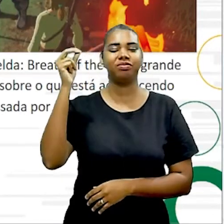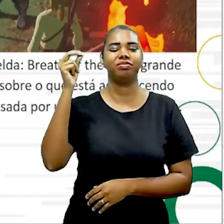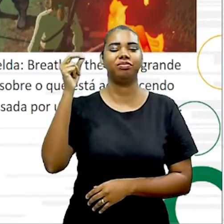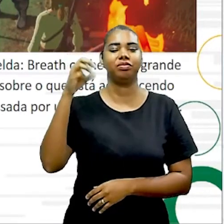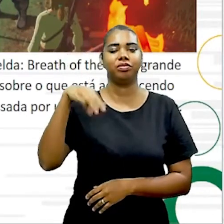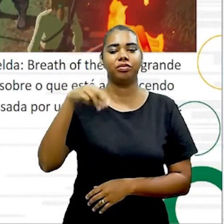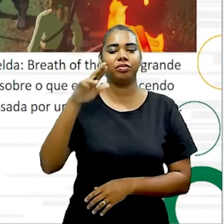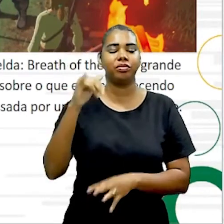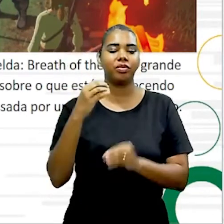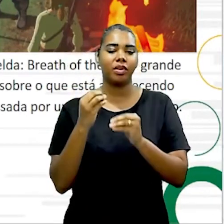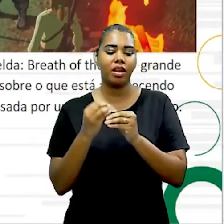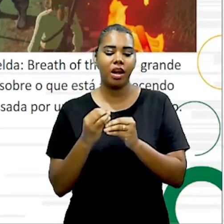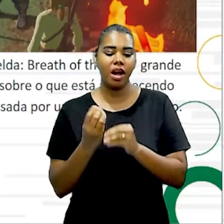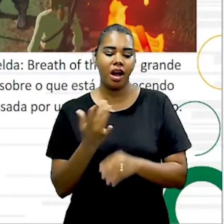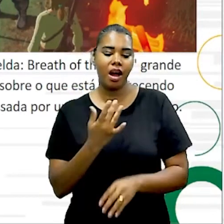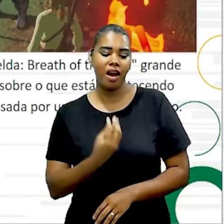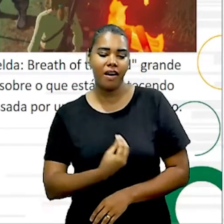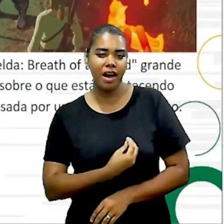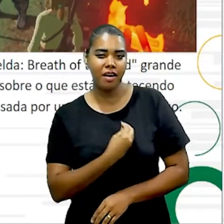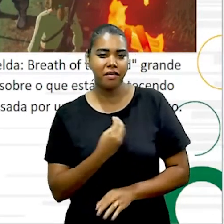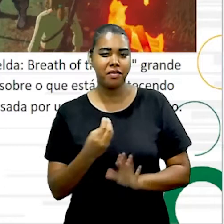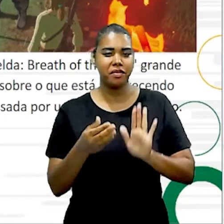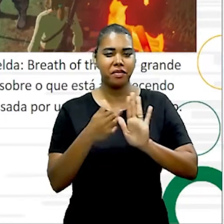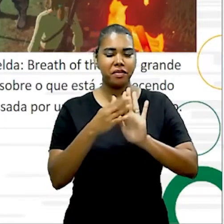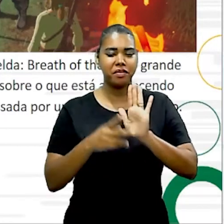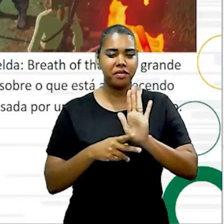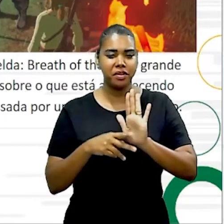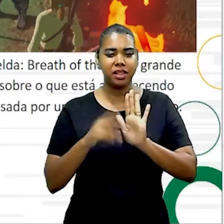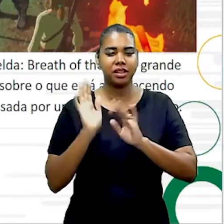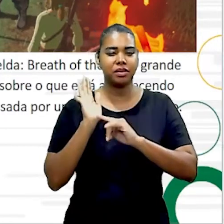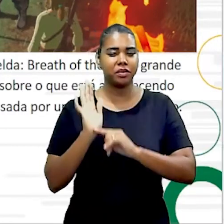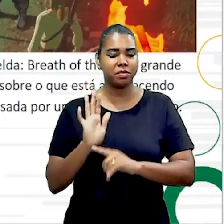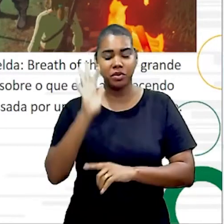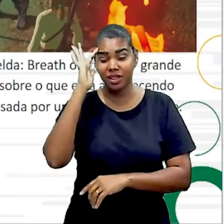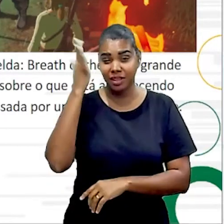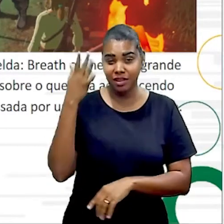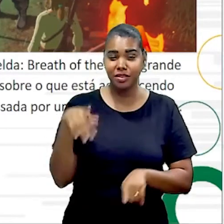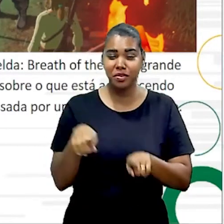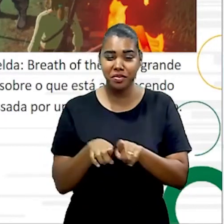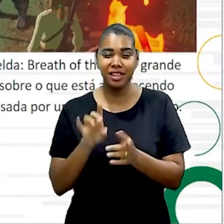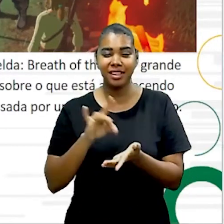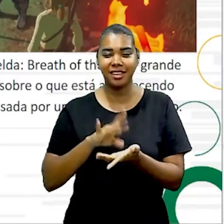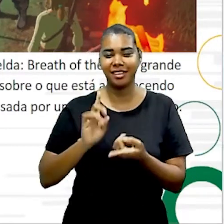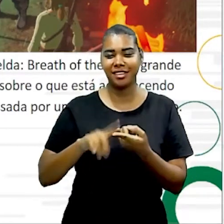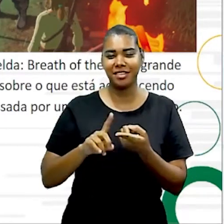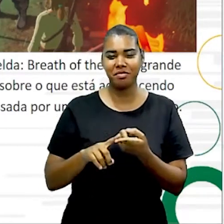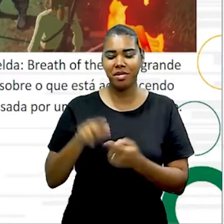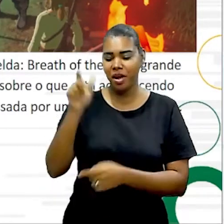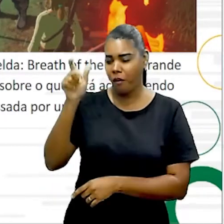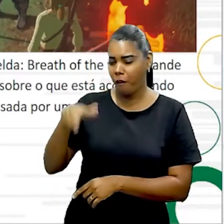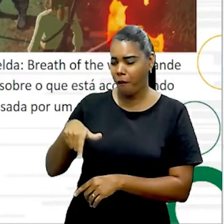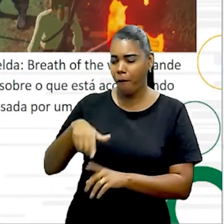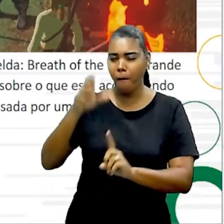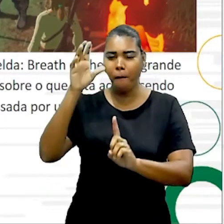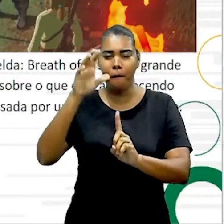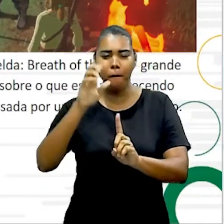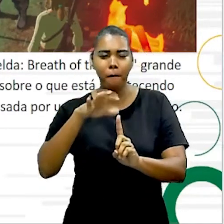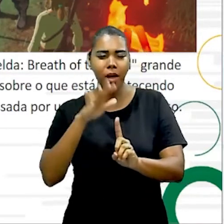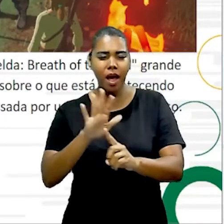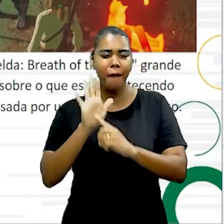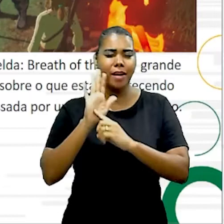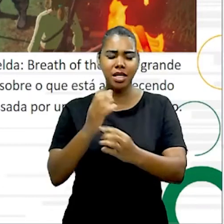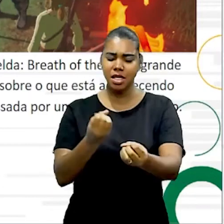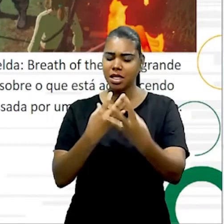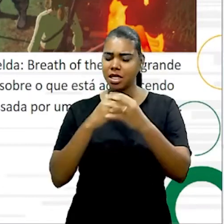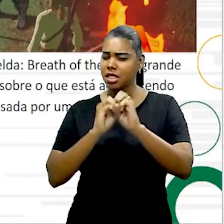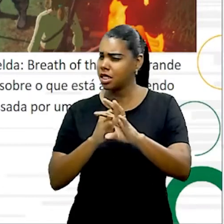E que é a prova viva do problema mostrado na chamada aventura a ser resolvido. É aquele personagem que te apresenta, que ensina. Em